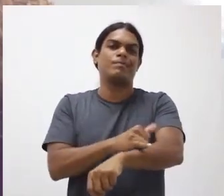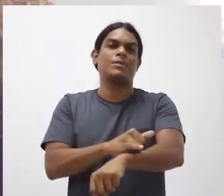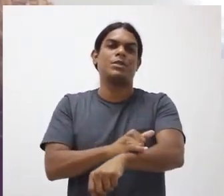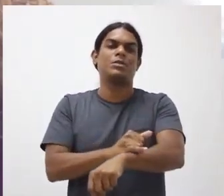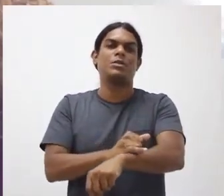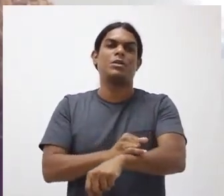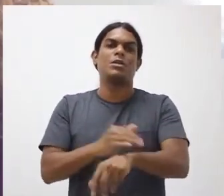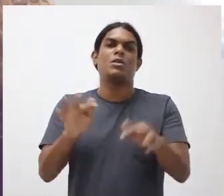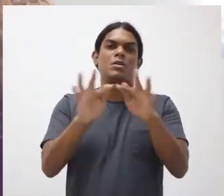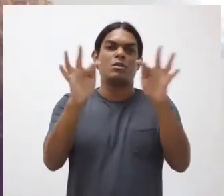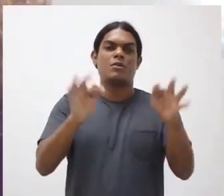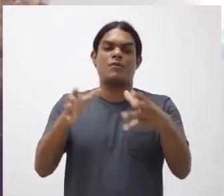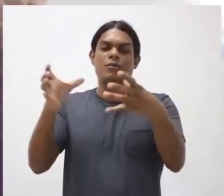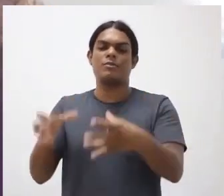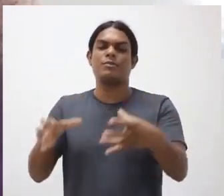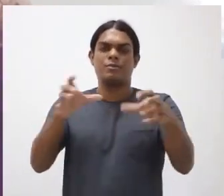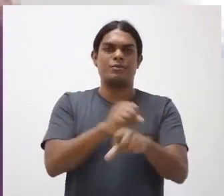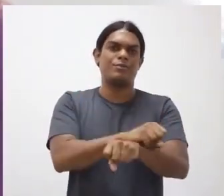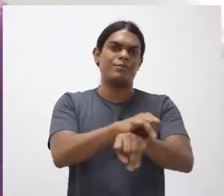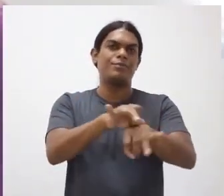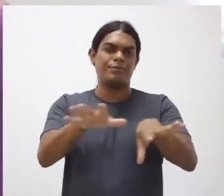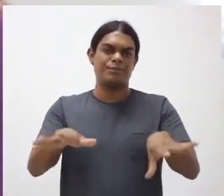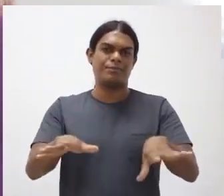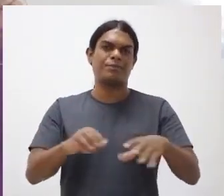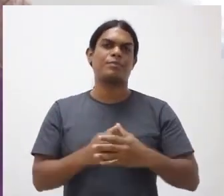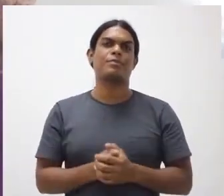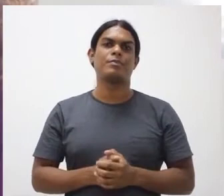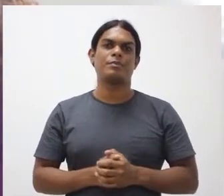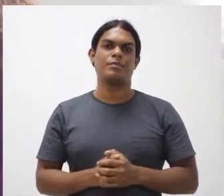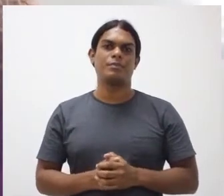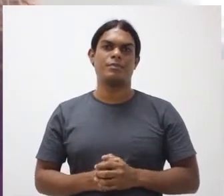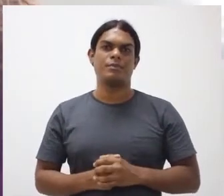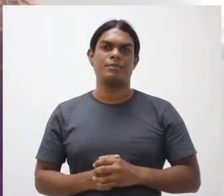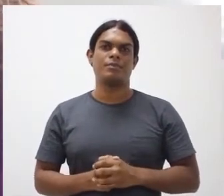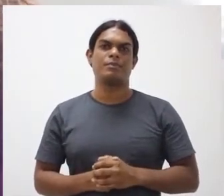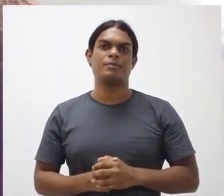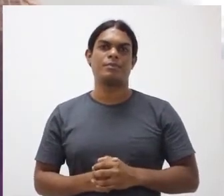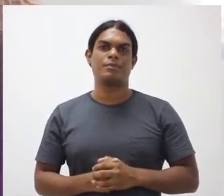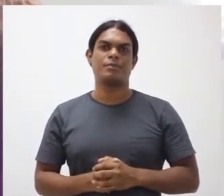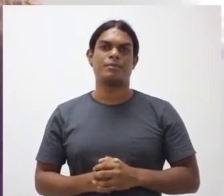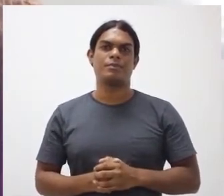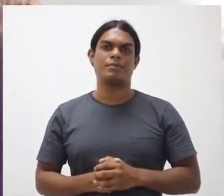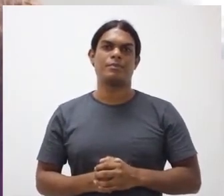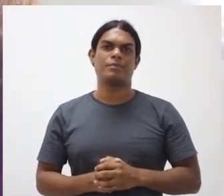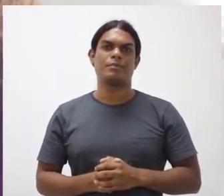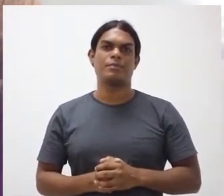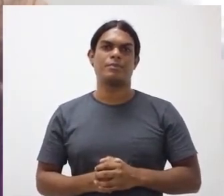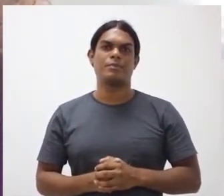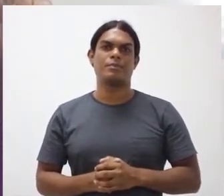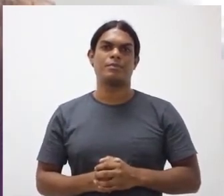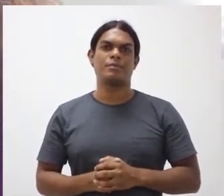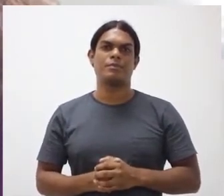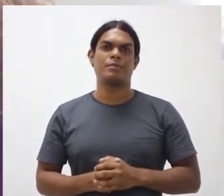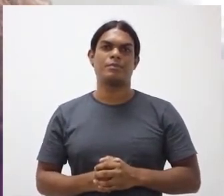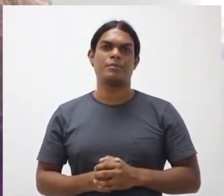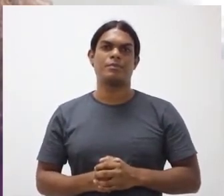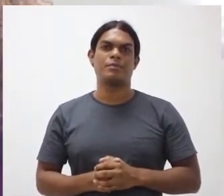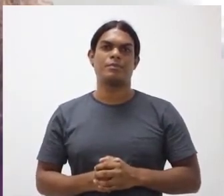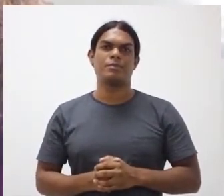movimentação e distribuição, mesmo que nós tenhamos essa criticidade toda na infraestrutura que nós conseguimos